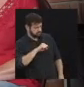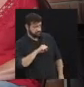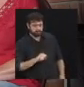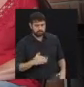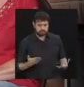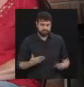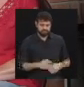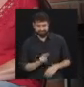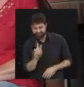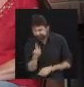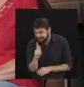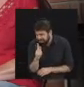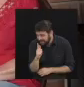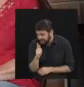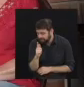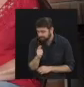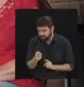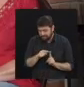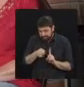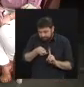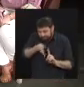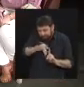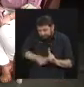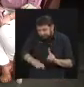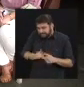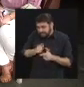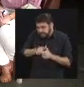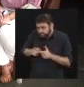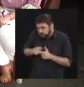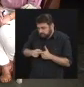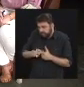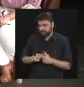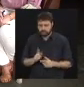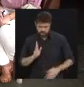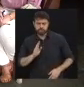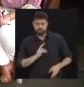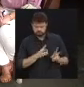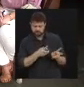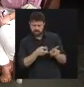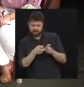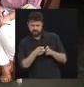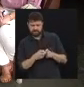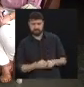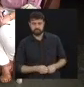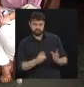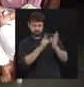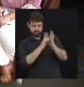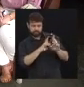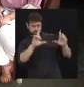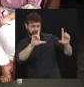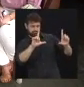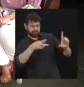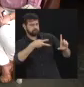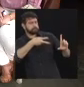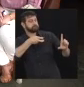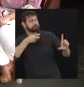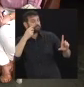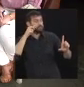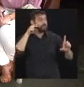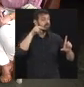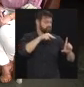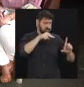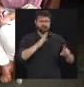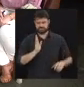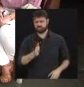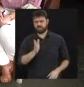o Gabriel nasceu com um probleminha, né?" Eu falei, "Não, eu já vi lá no vidro lá." No berçário. No berçário,